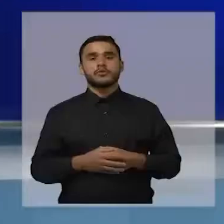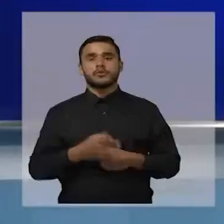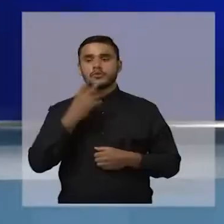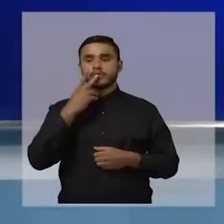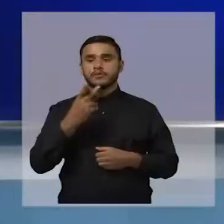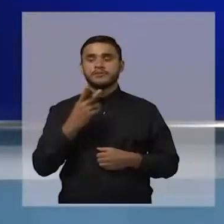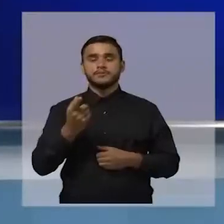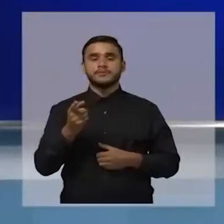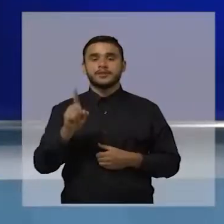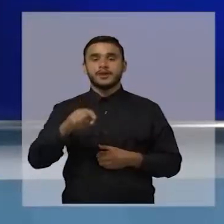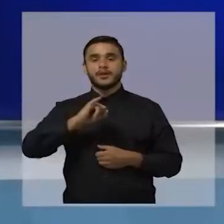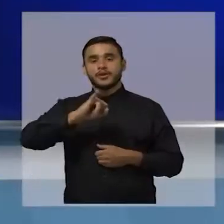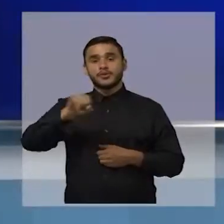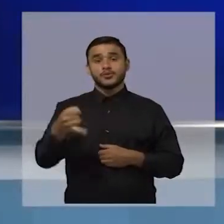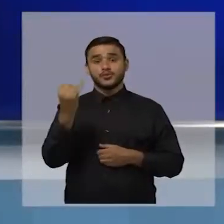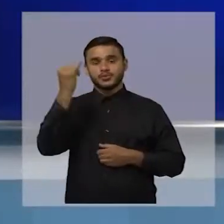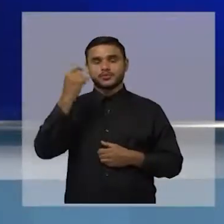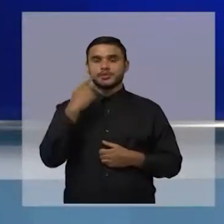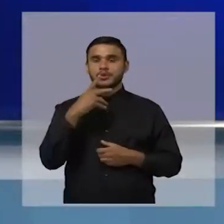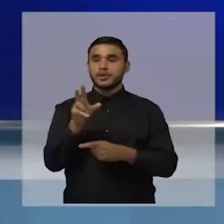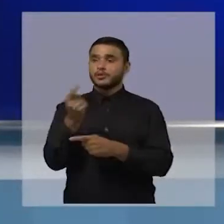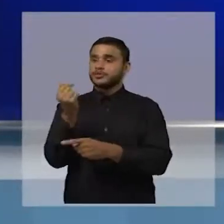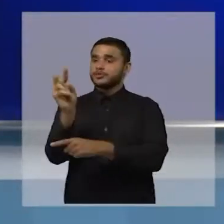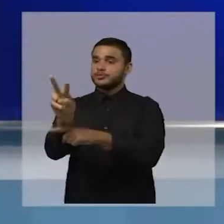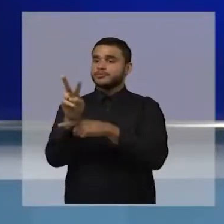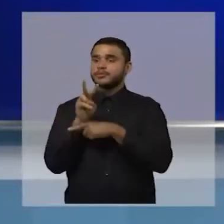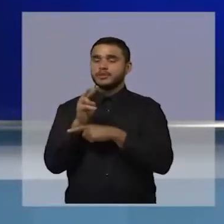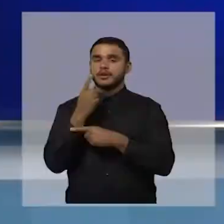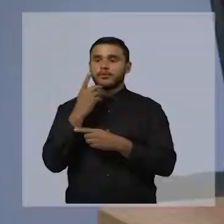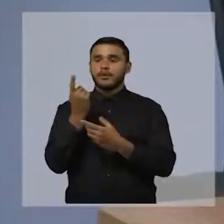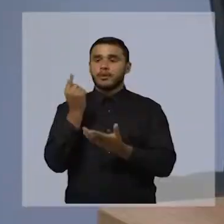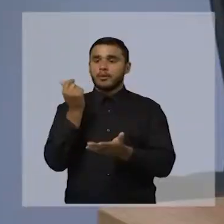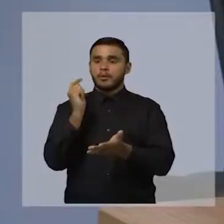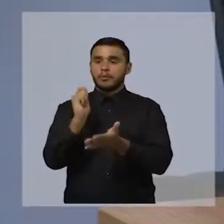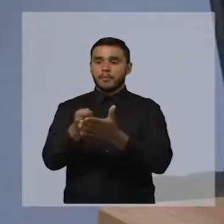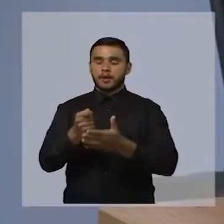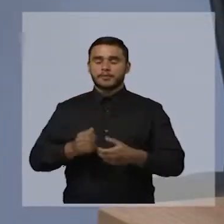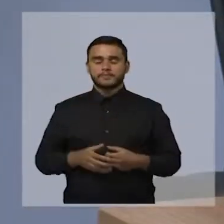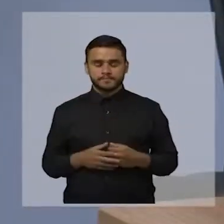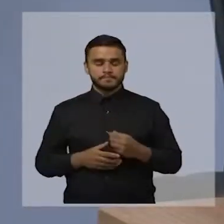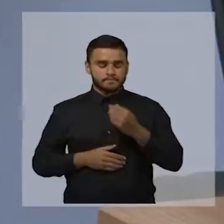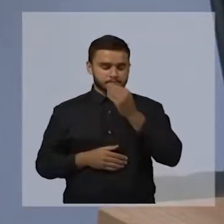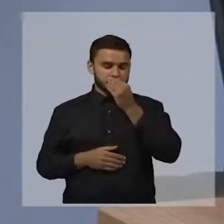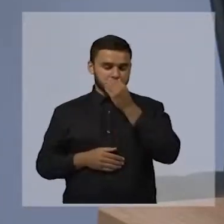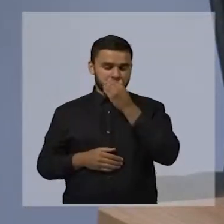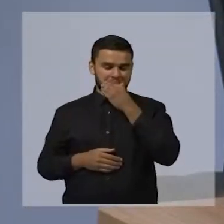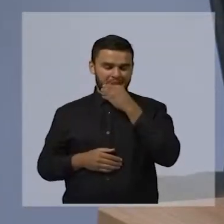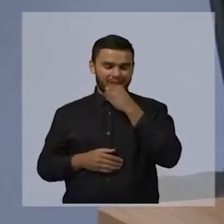que é jurista, porque paga juros. Não, mas eu jurista porque eu pago muito juro dos meus empréstimos.